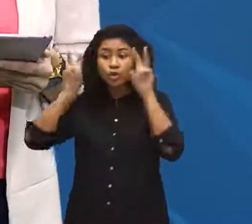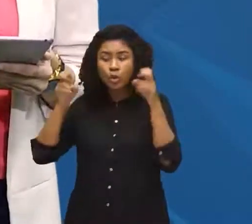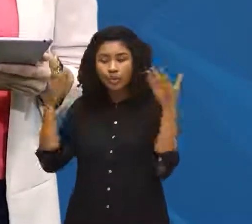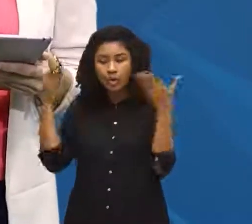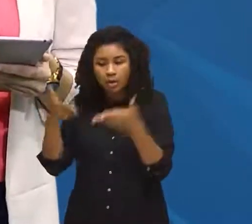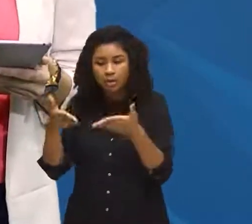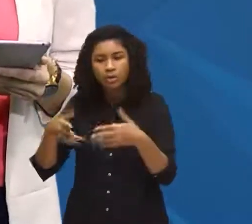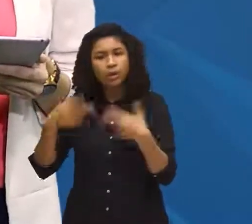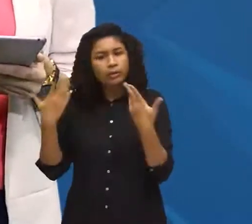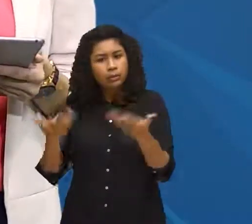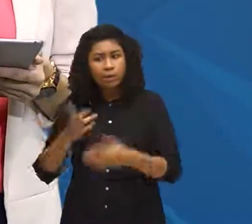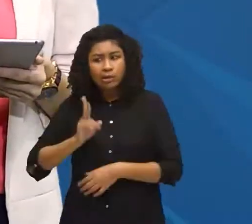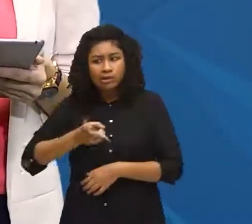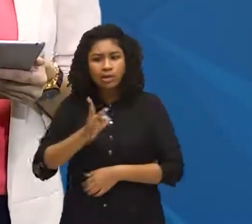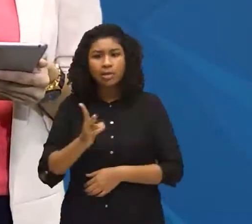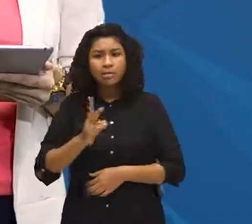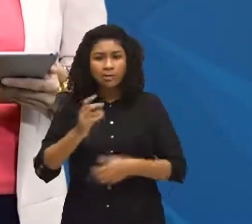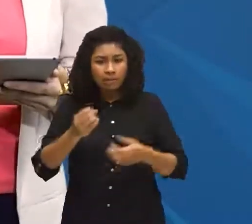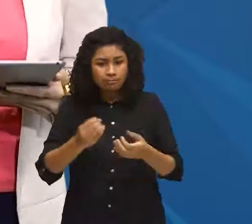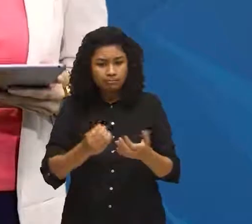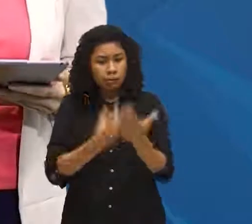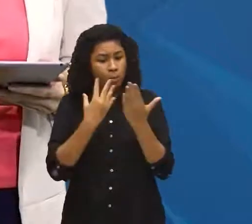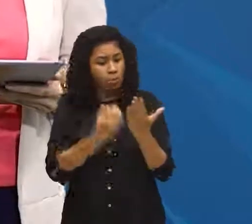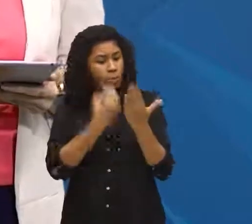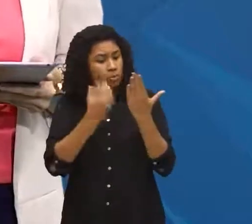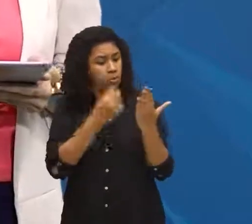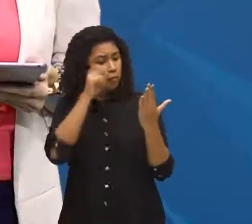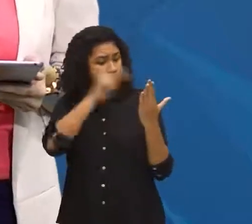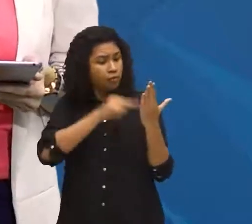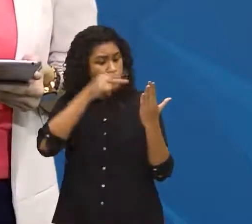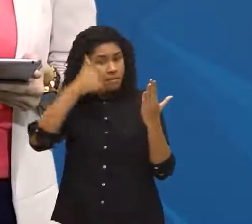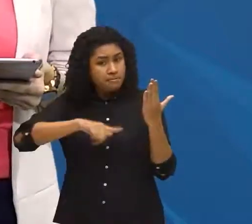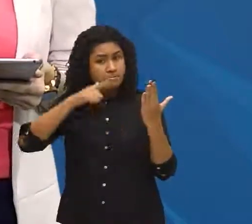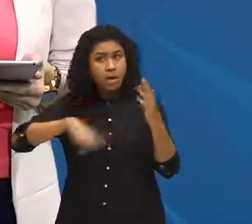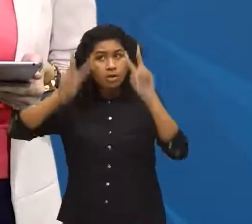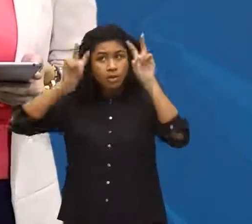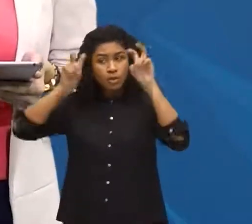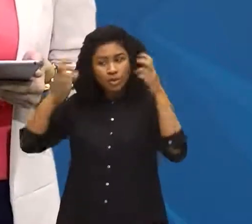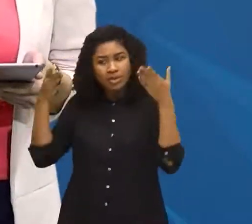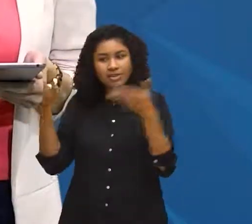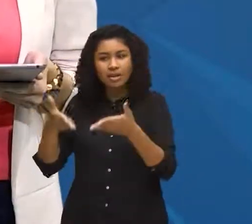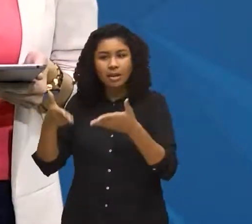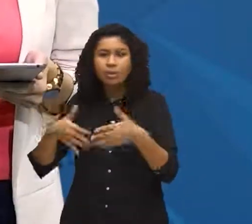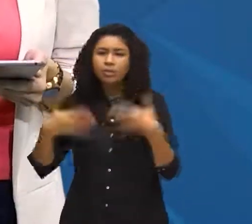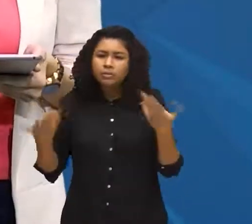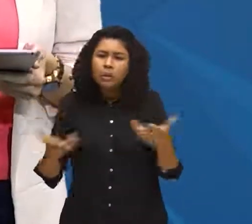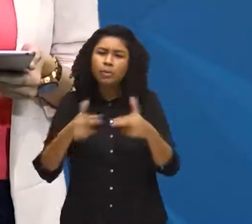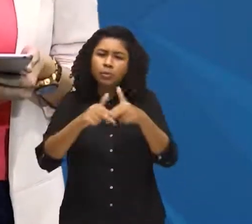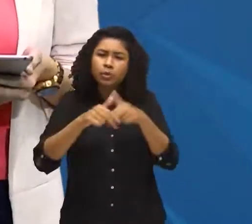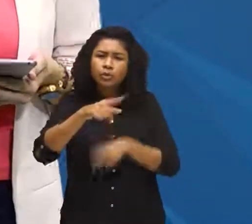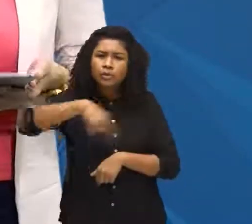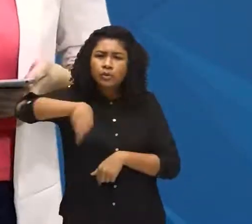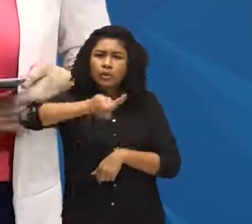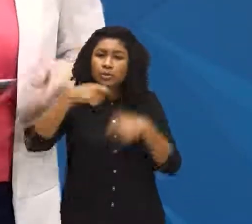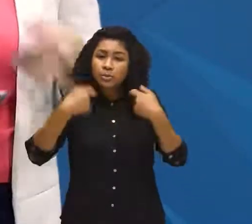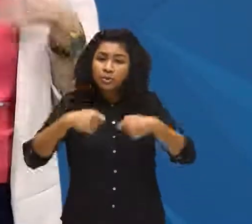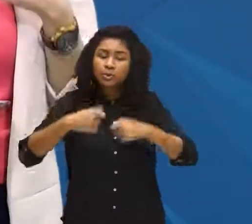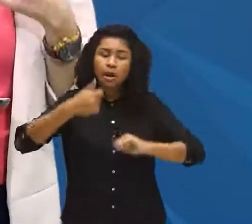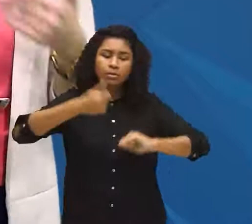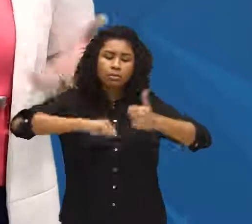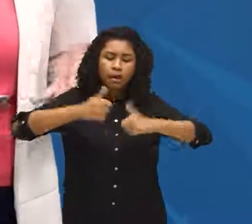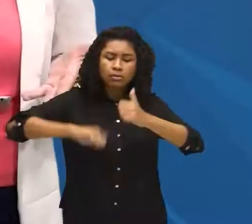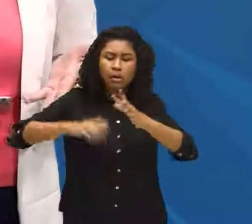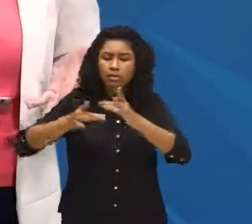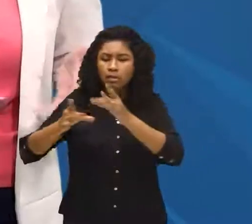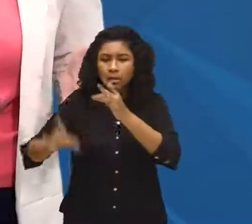cuidado, né? Tenham sempre essa criticidade, analisem as notícias conforme vocês recebem. Hoje em dia a gente tem